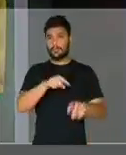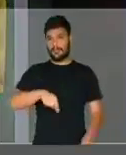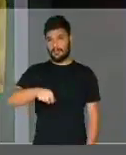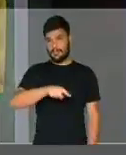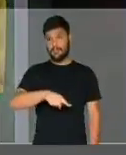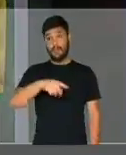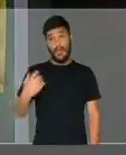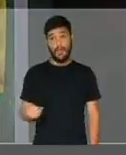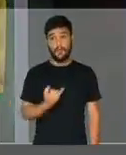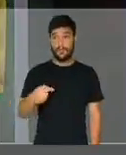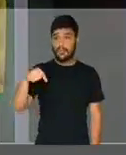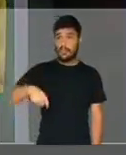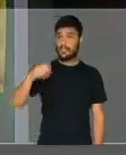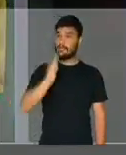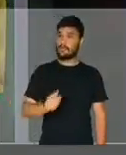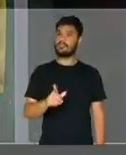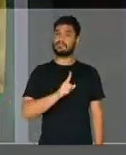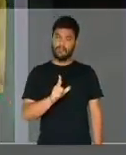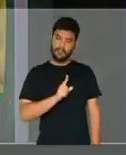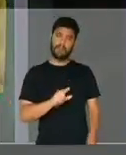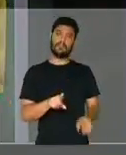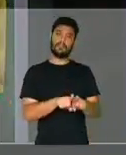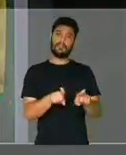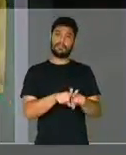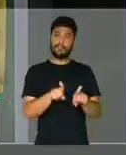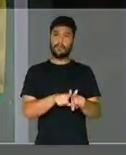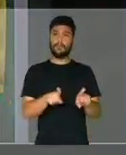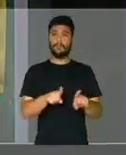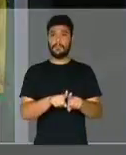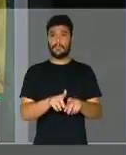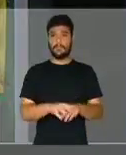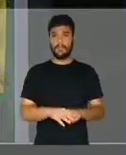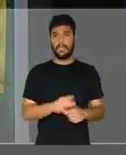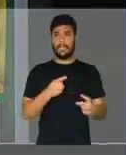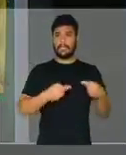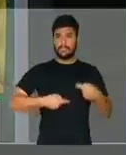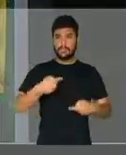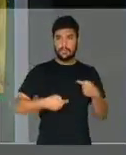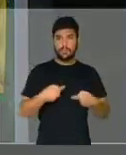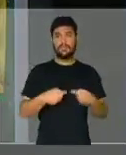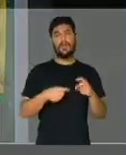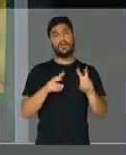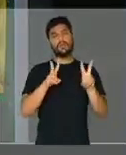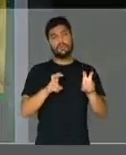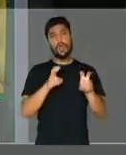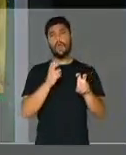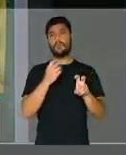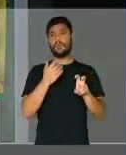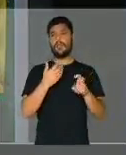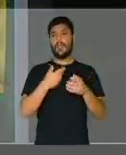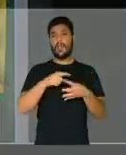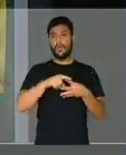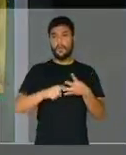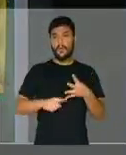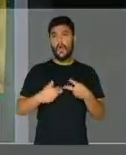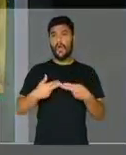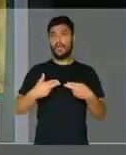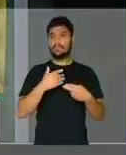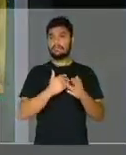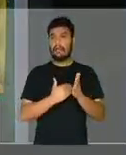é fundamental que aqui no Brasil tenhamos também amplos debates sobre essa questão do excesso de produtos que